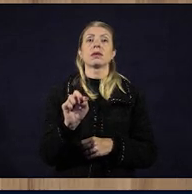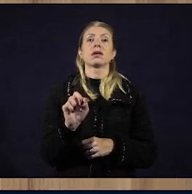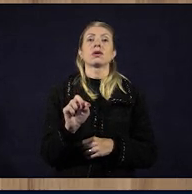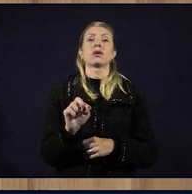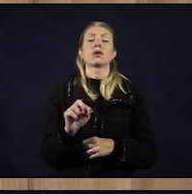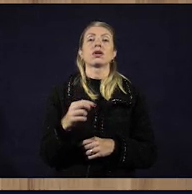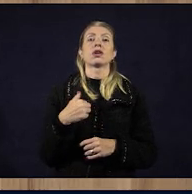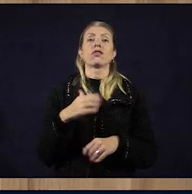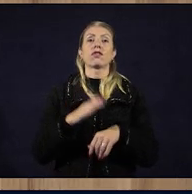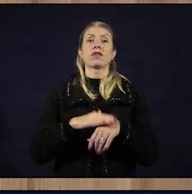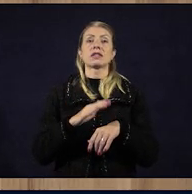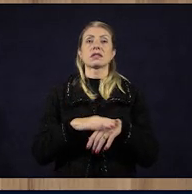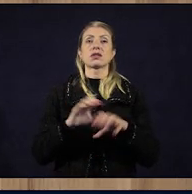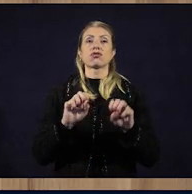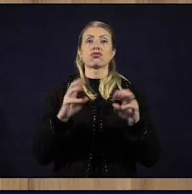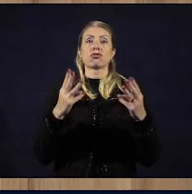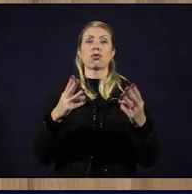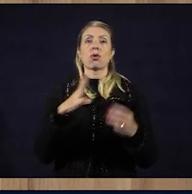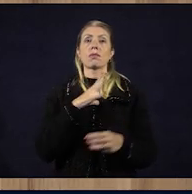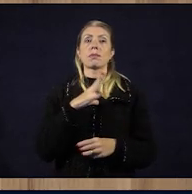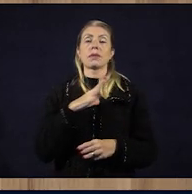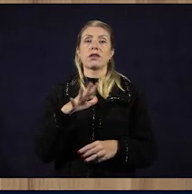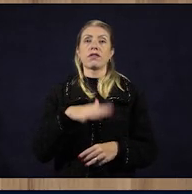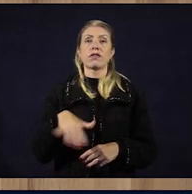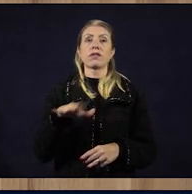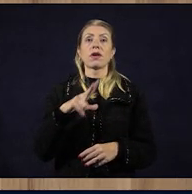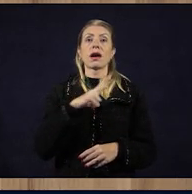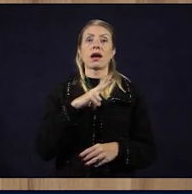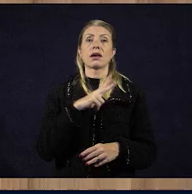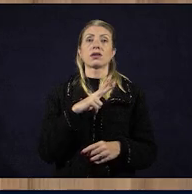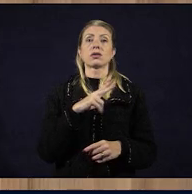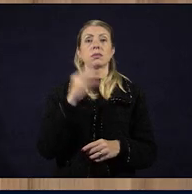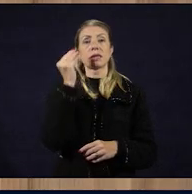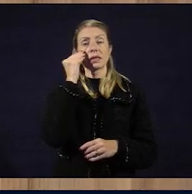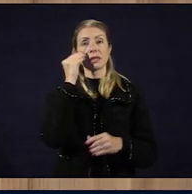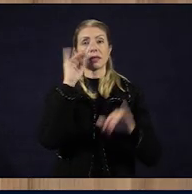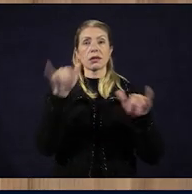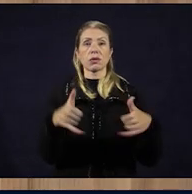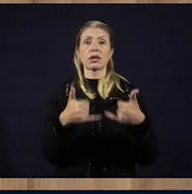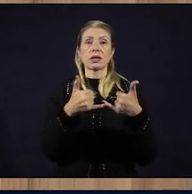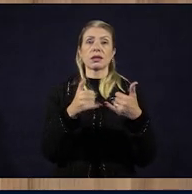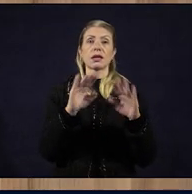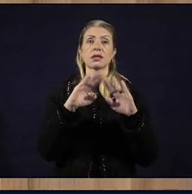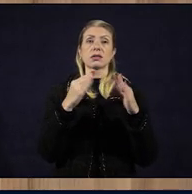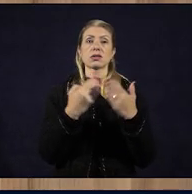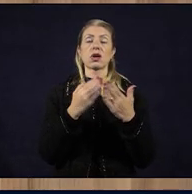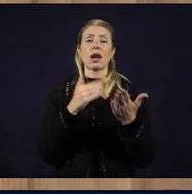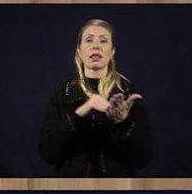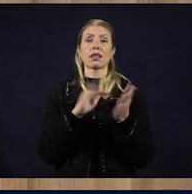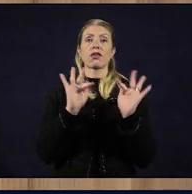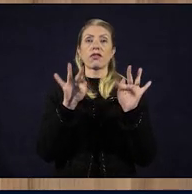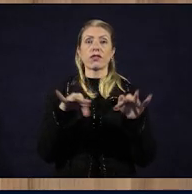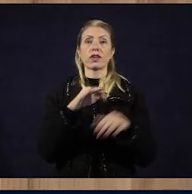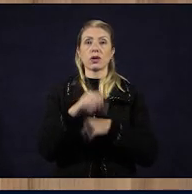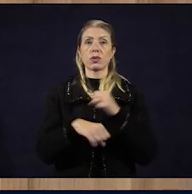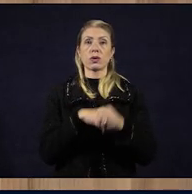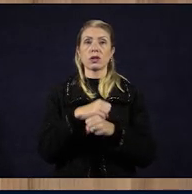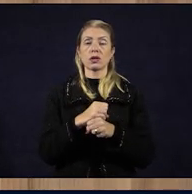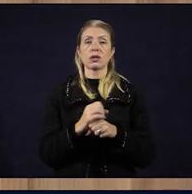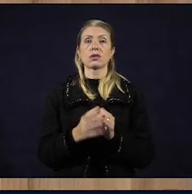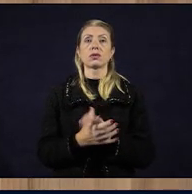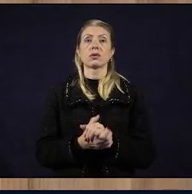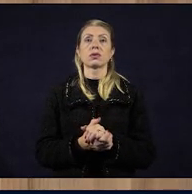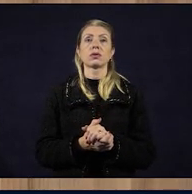um show no setor privado ver se a gente consegue acelerar para que a gente possa também conectar essas escolas até o final do ano e